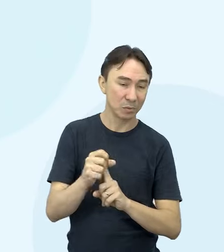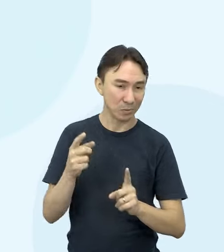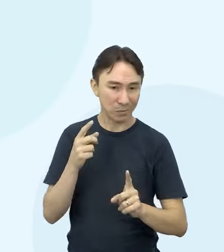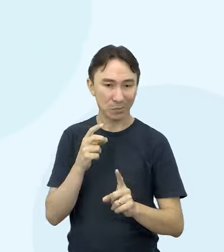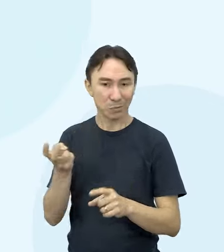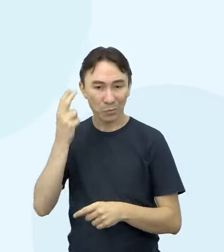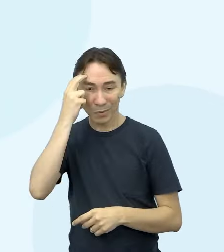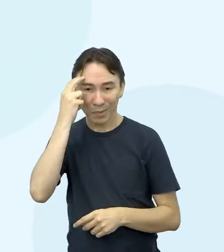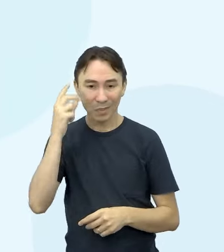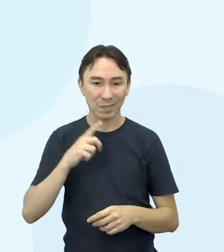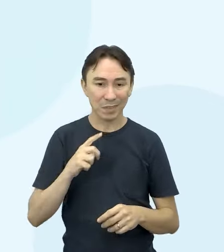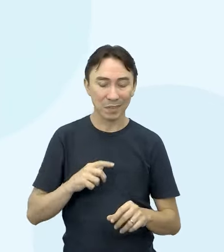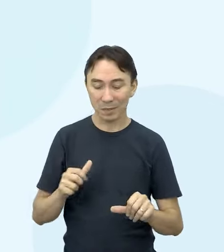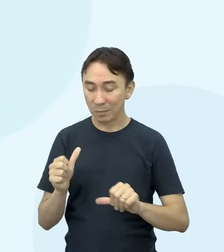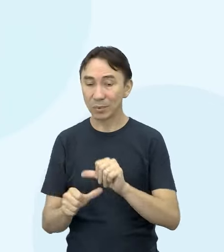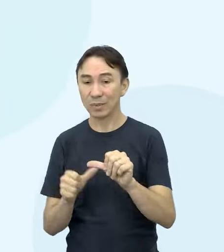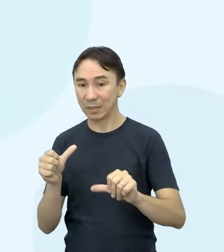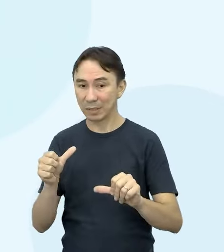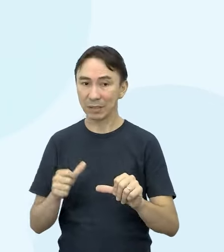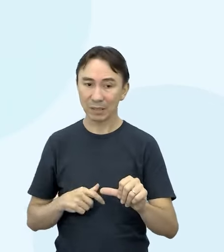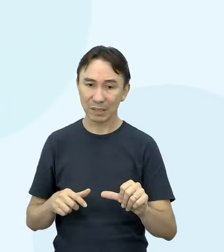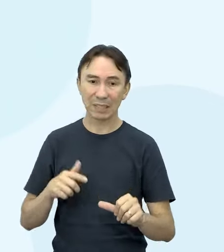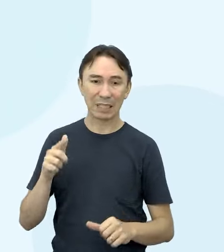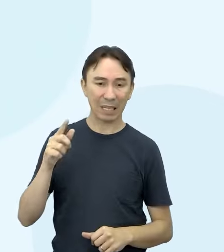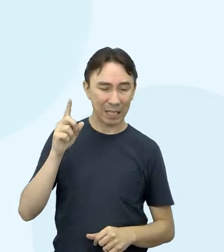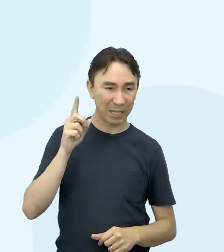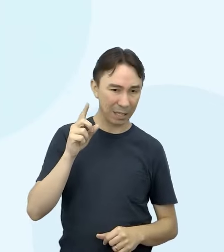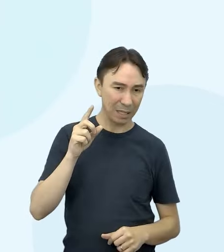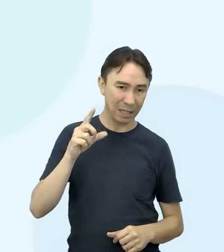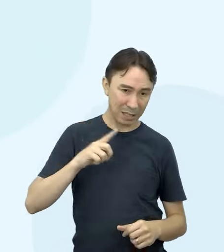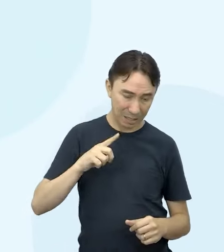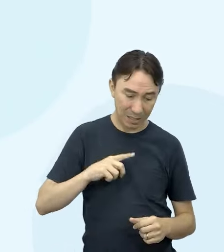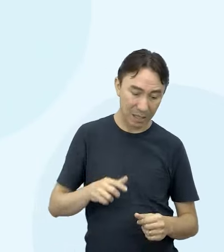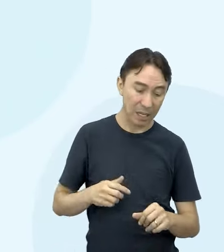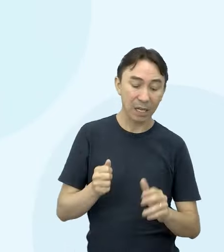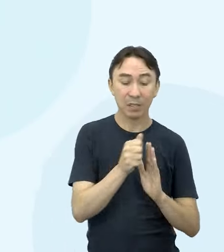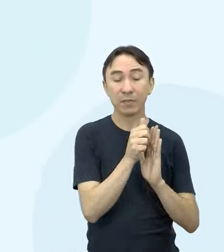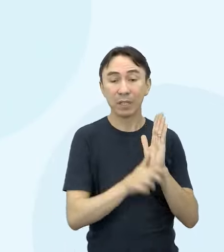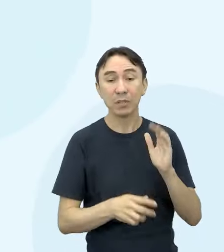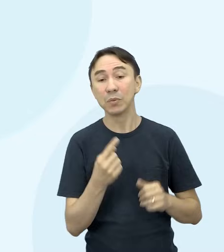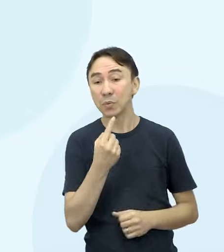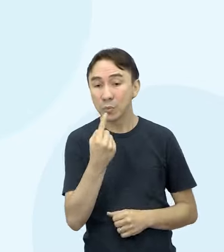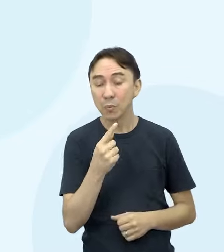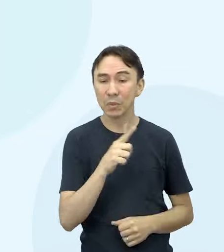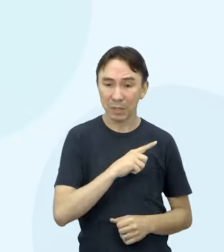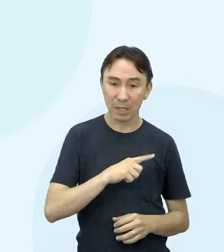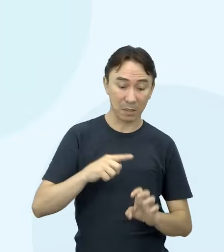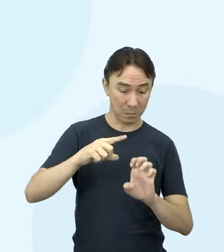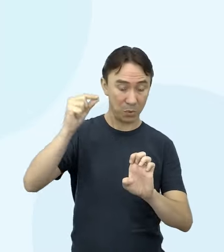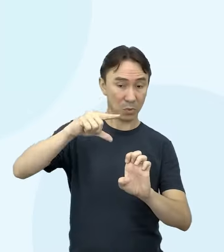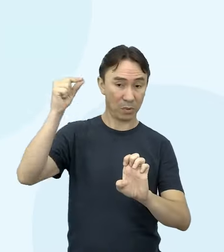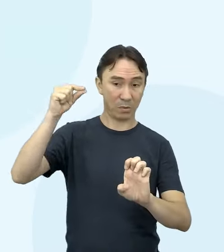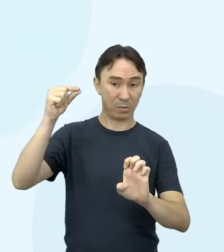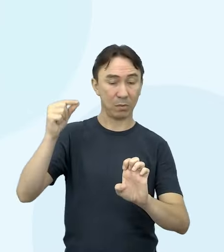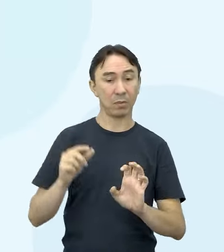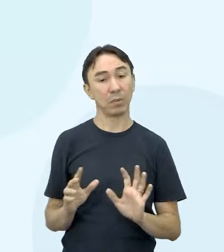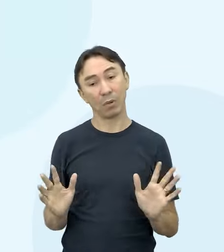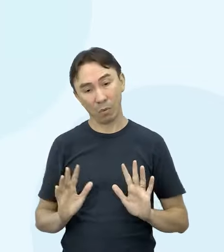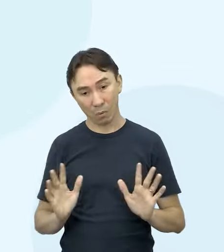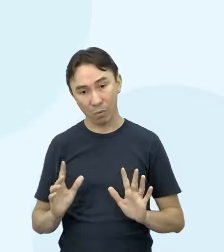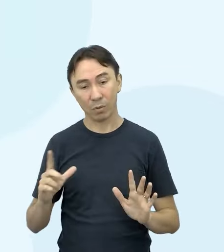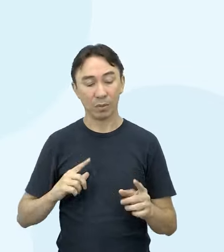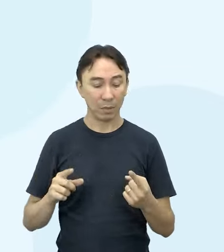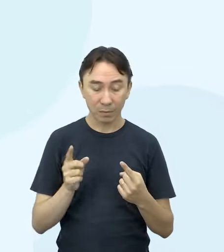trabalhando aqui, não há o eixo empreendedorismo. Nessas atividades 1, pelo menos, não há. Então, a gente está trabalhando fundamentalmente com o eixo de